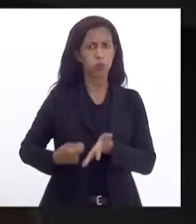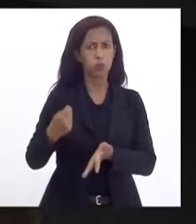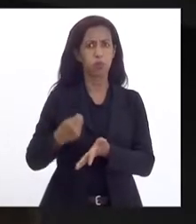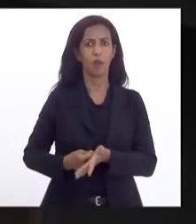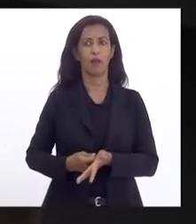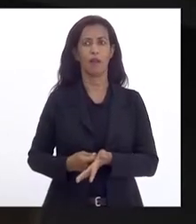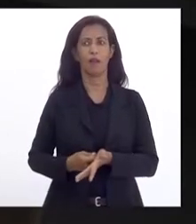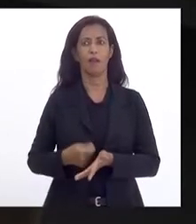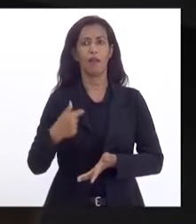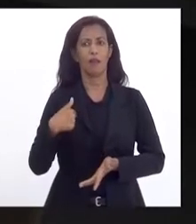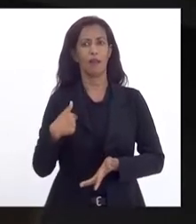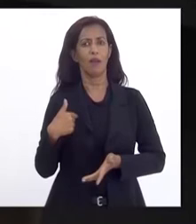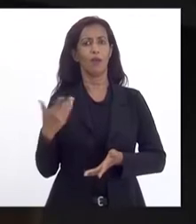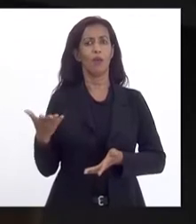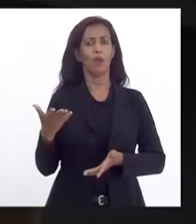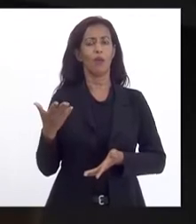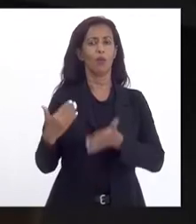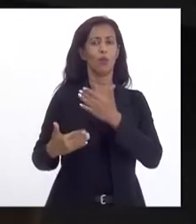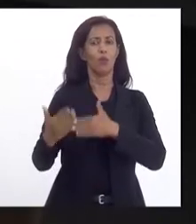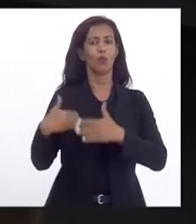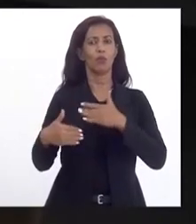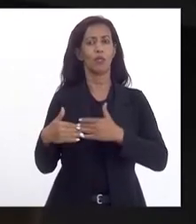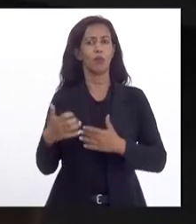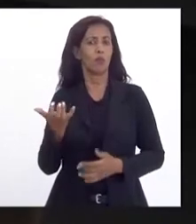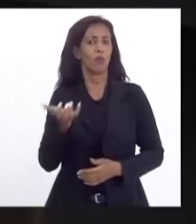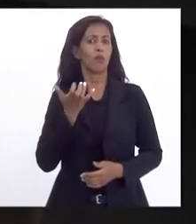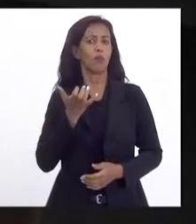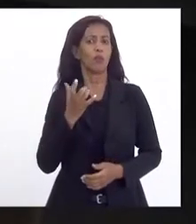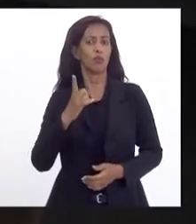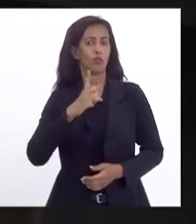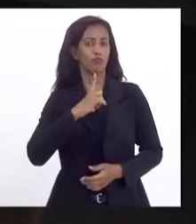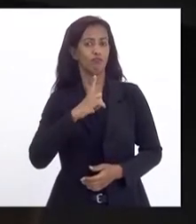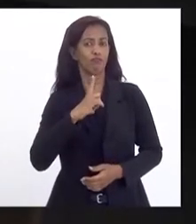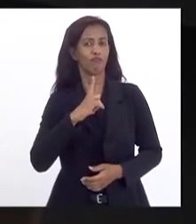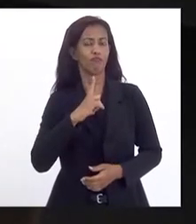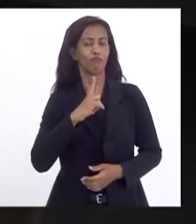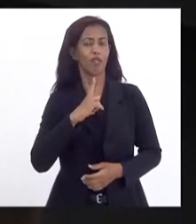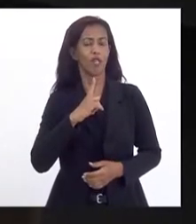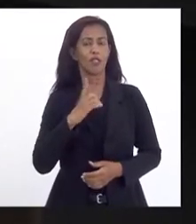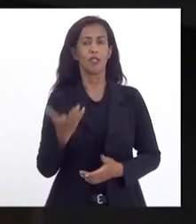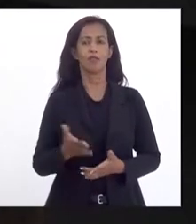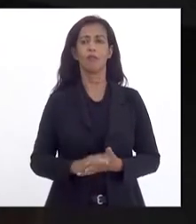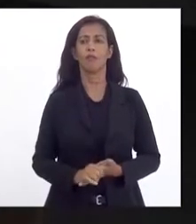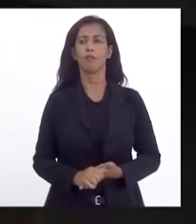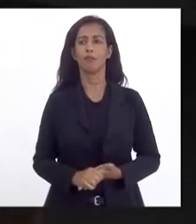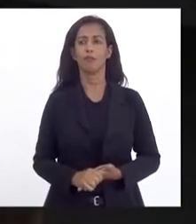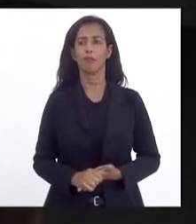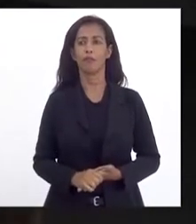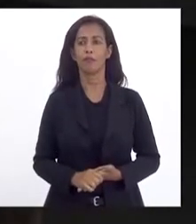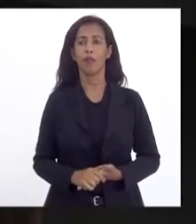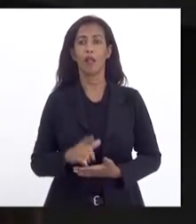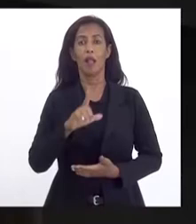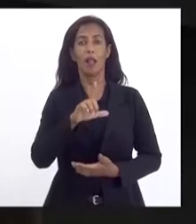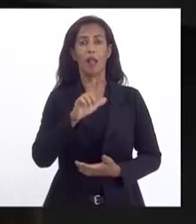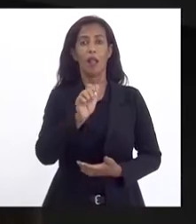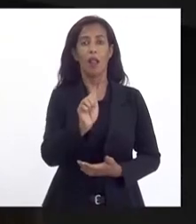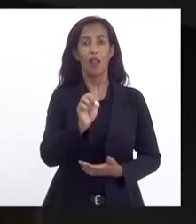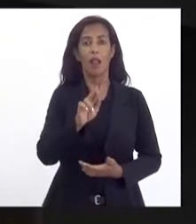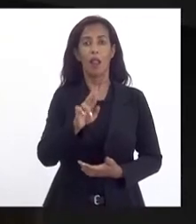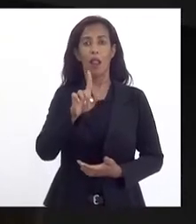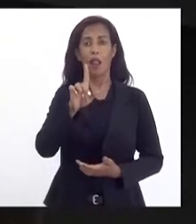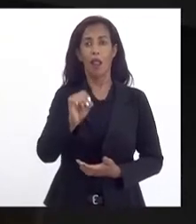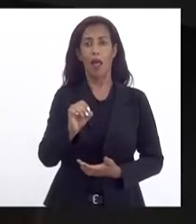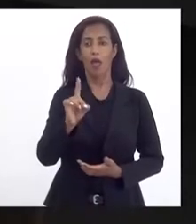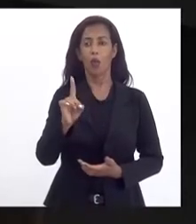eu quis, emendei, que tivéssemos o eixo Largo do Machado, Rua